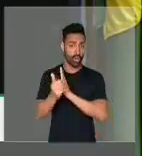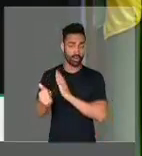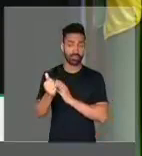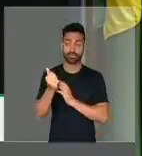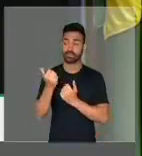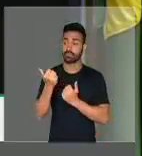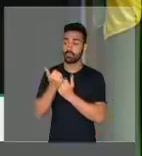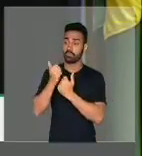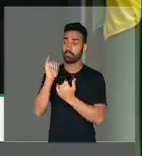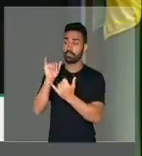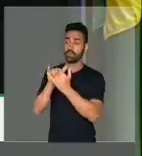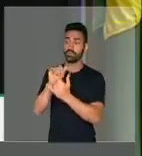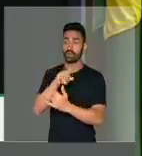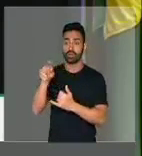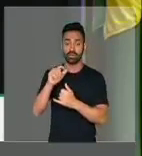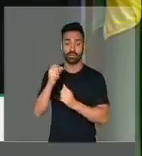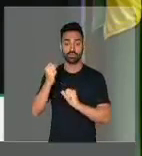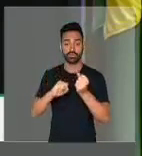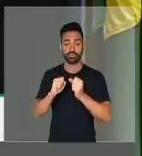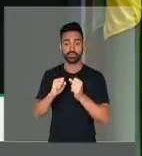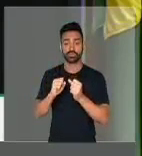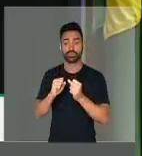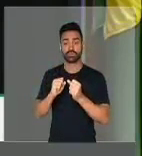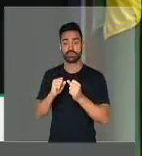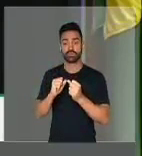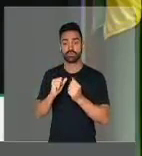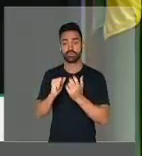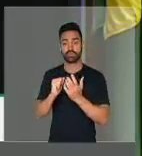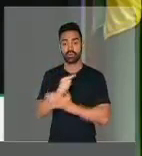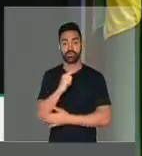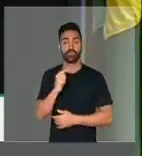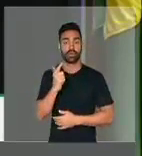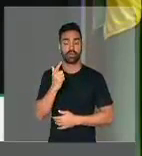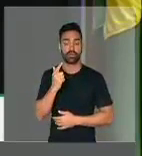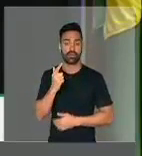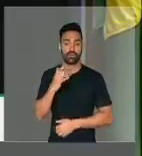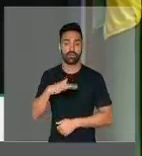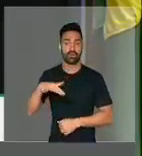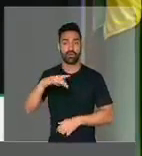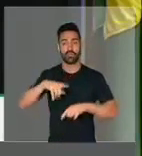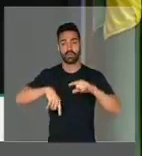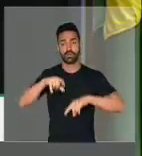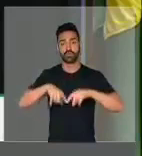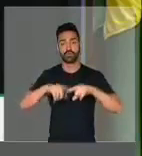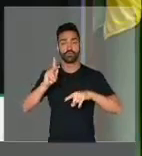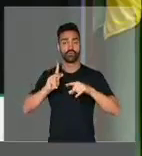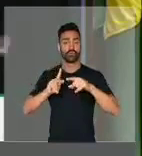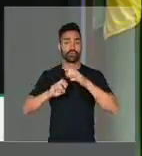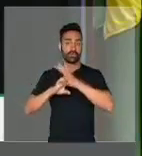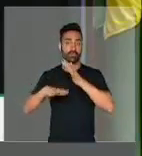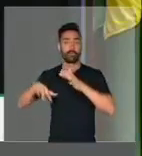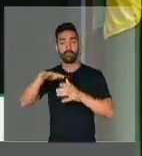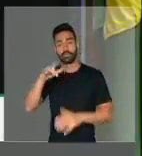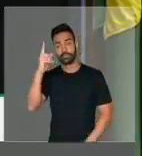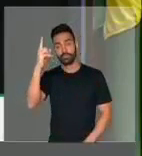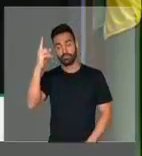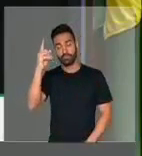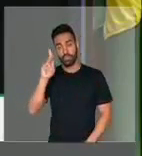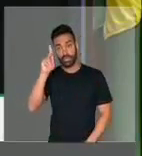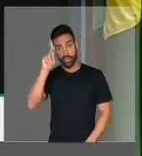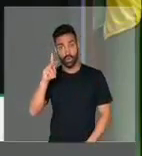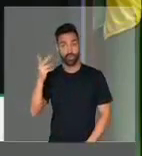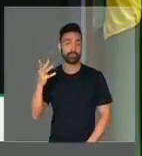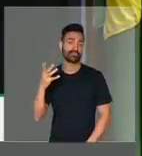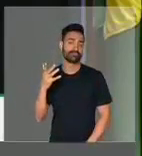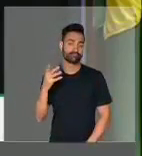para as empresas que importarem equipamento e insumos para a indústria de petróleo. $1 trilhão. Isso por si só já